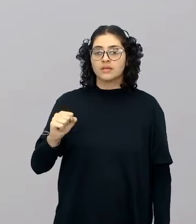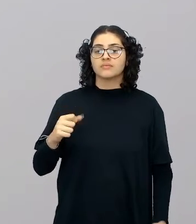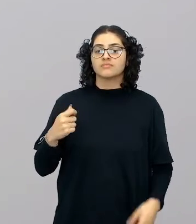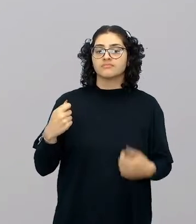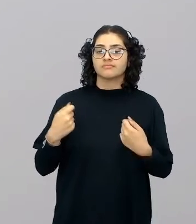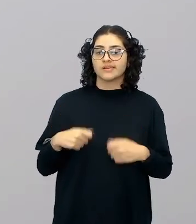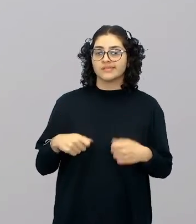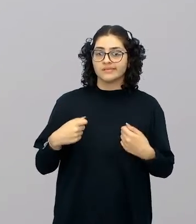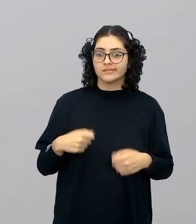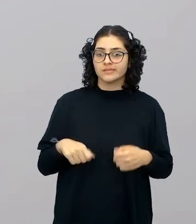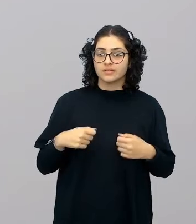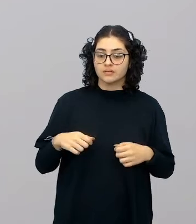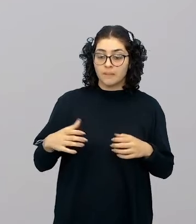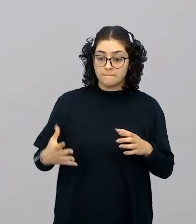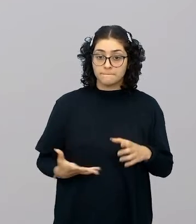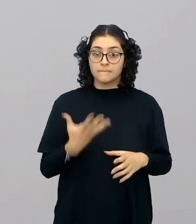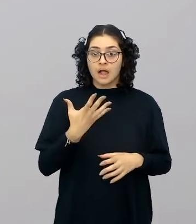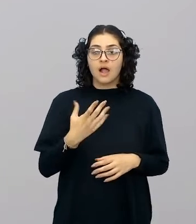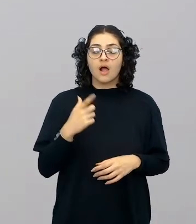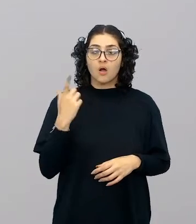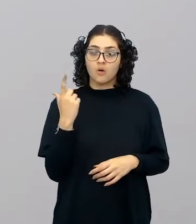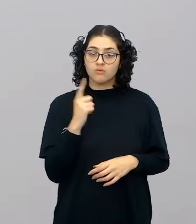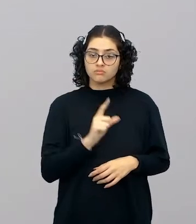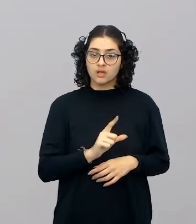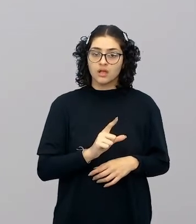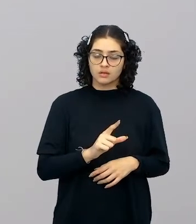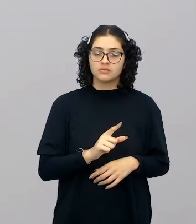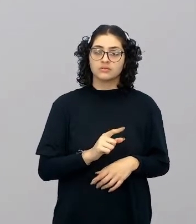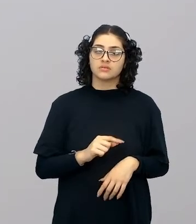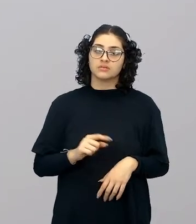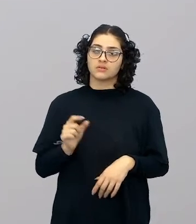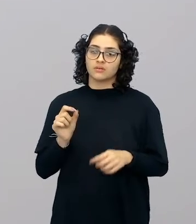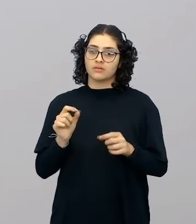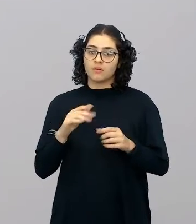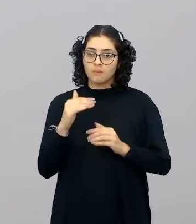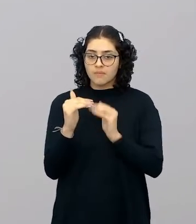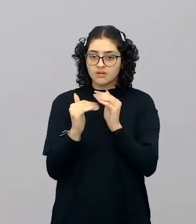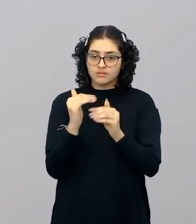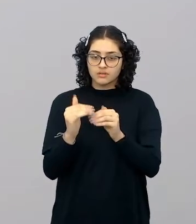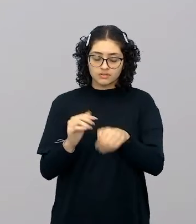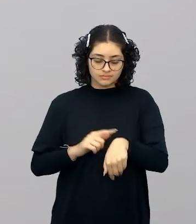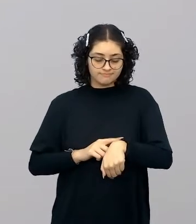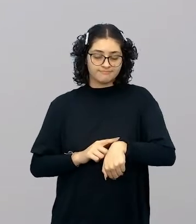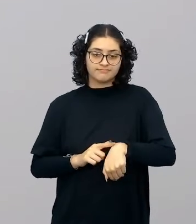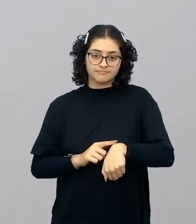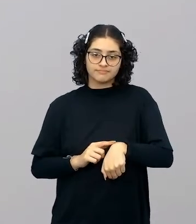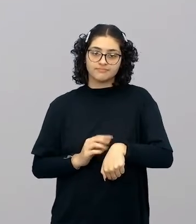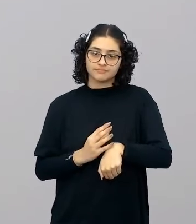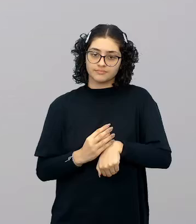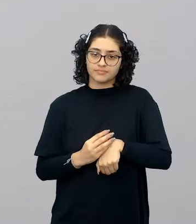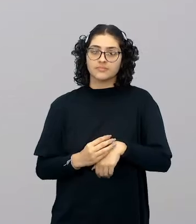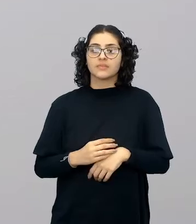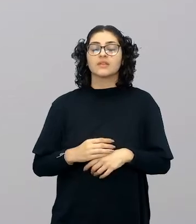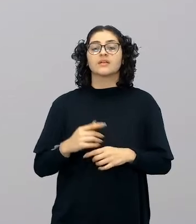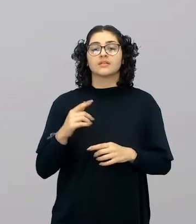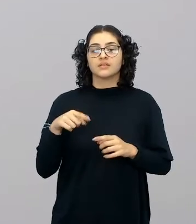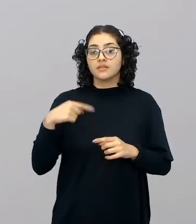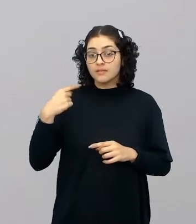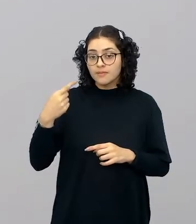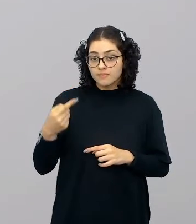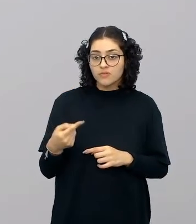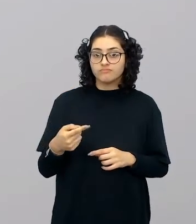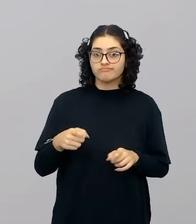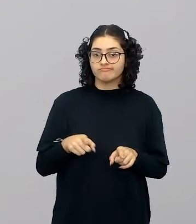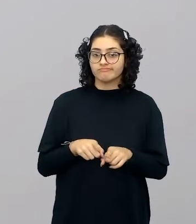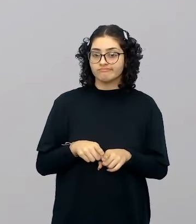para que então aconteça, né, a formação desse processo de cicatrização e, consequentemente, também